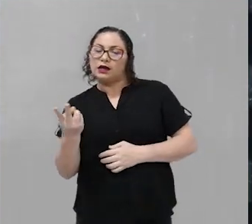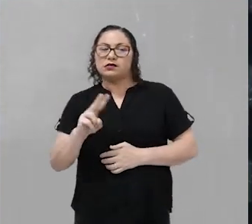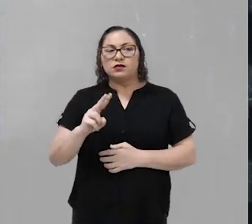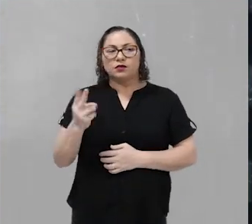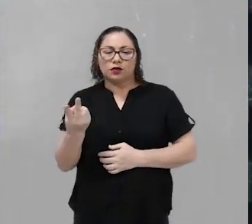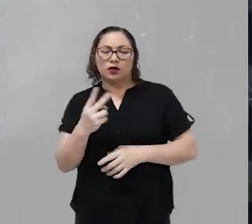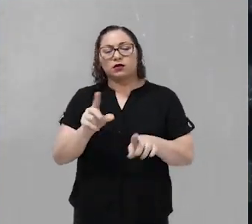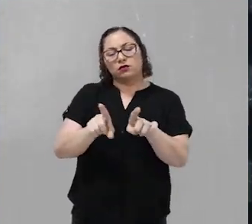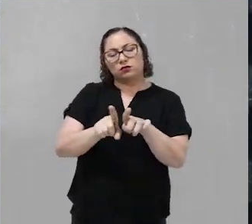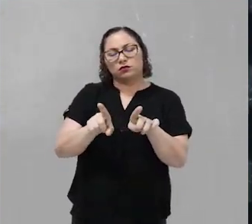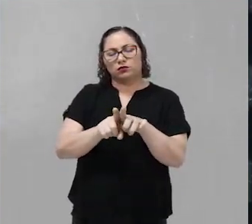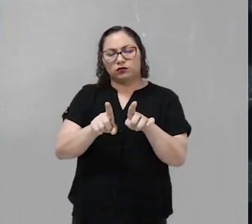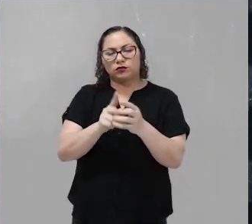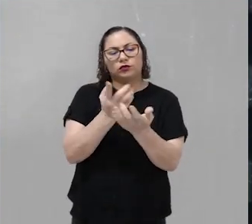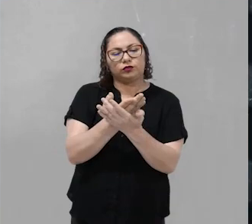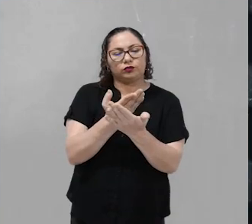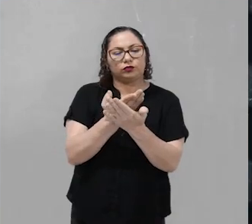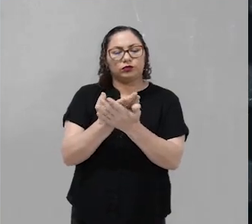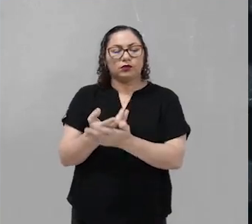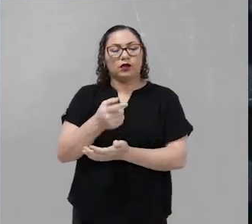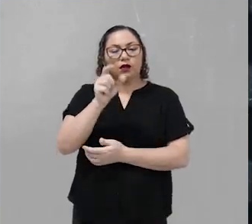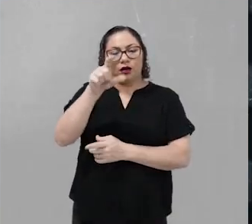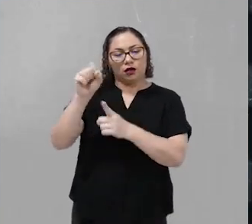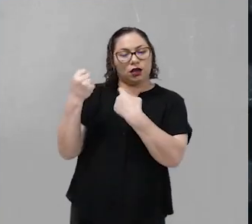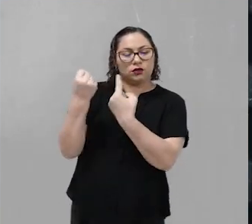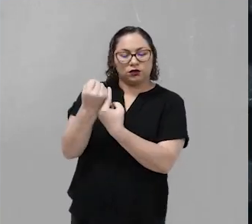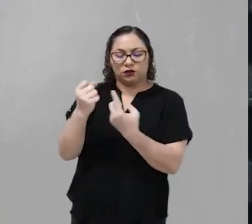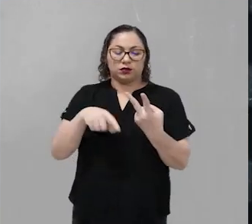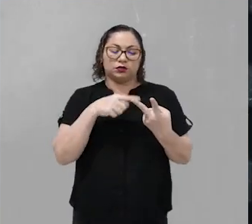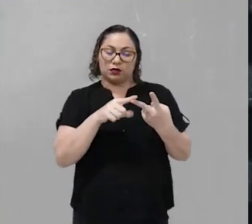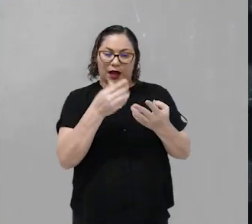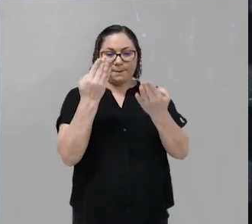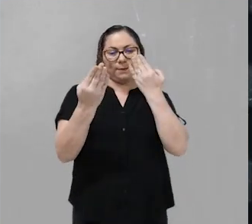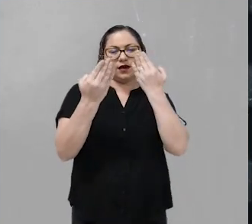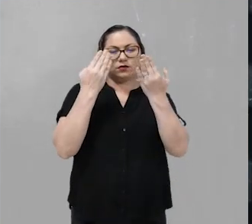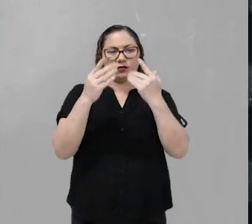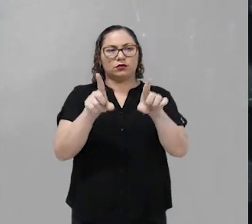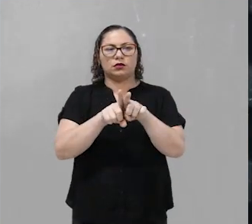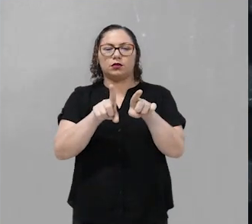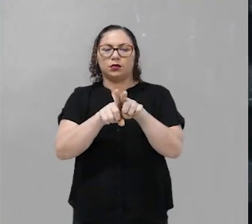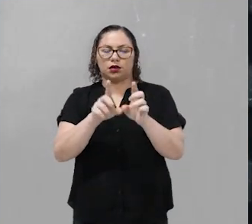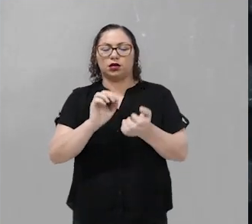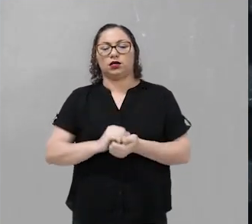ela foi trabalhada tanto na sociologia quanto na psicologia,